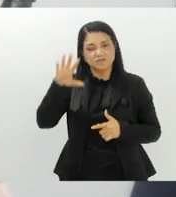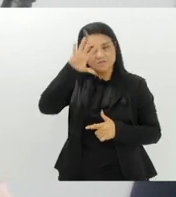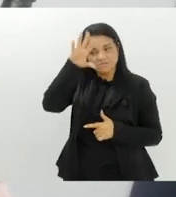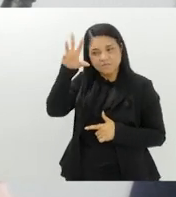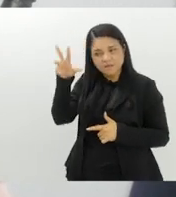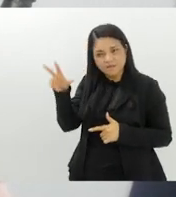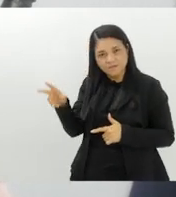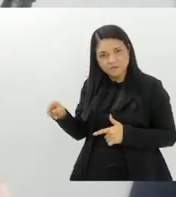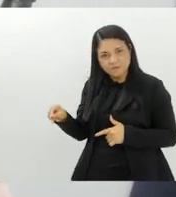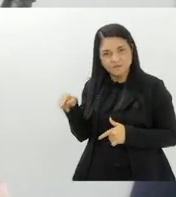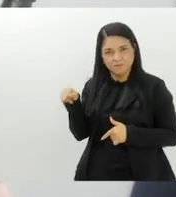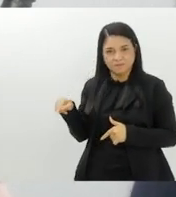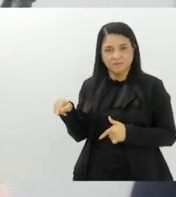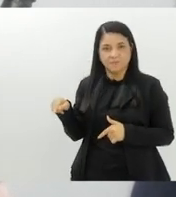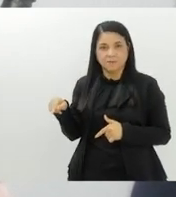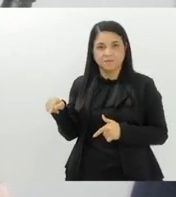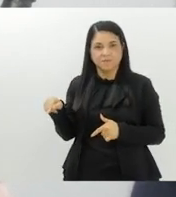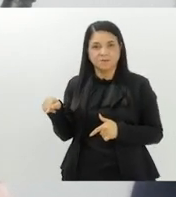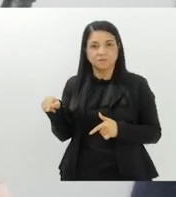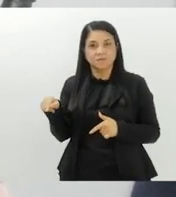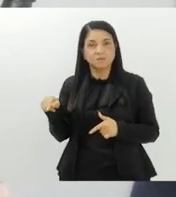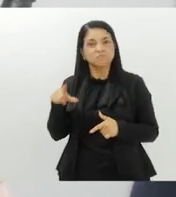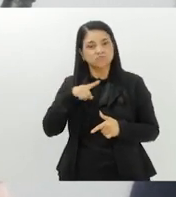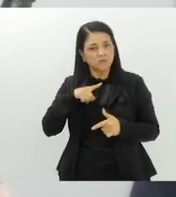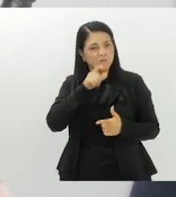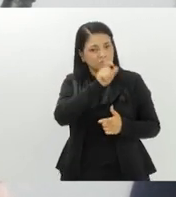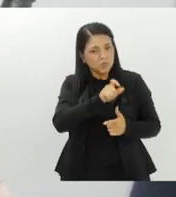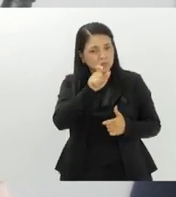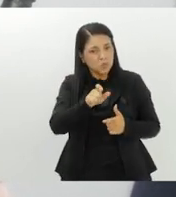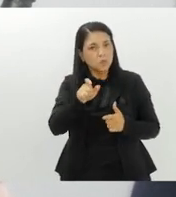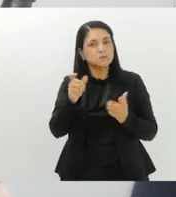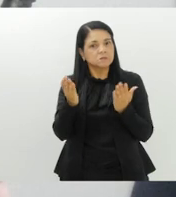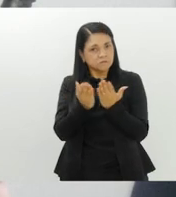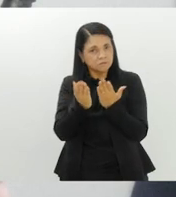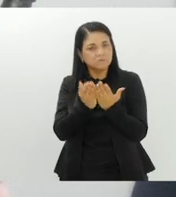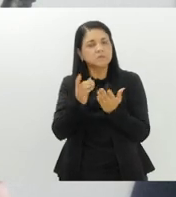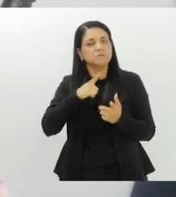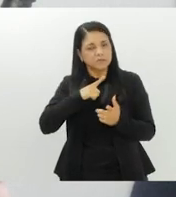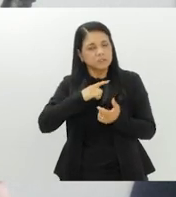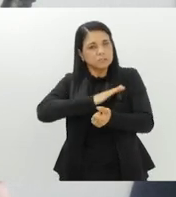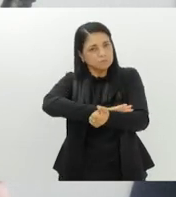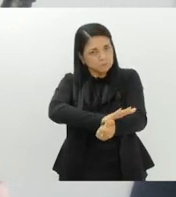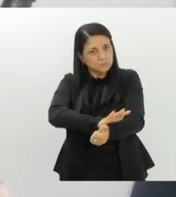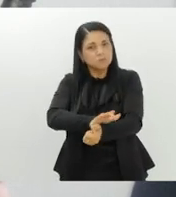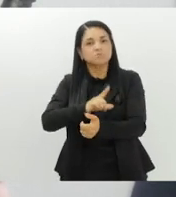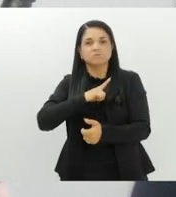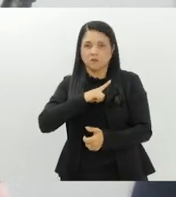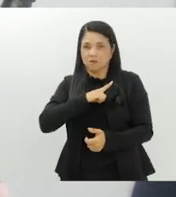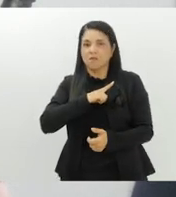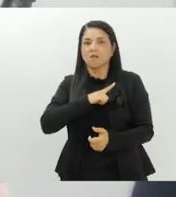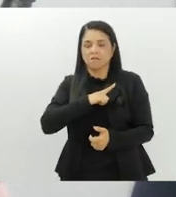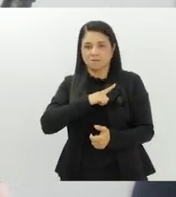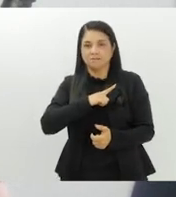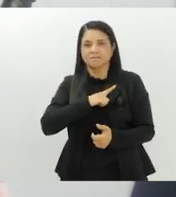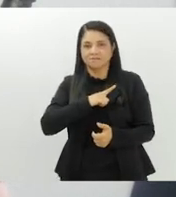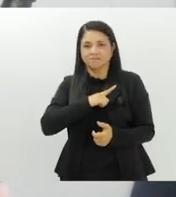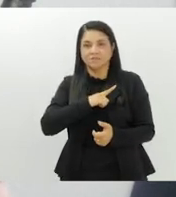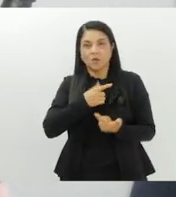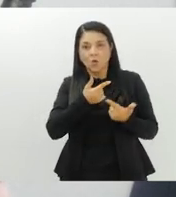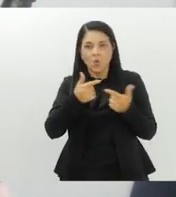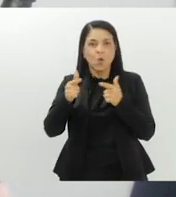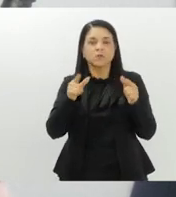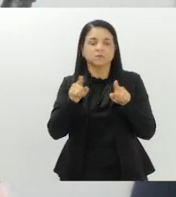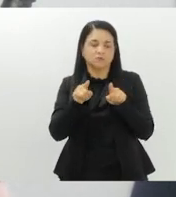africana, muitos evangélicos também sofrem muito preconceito, e outras religiões também.